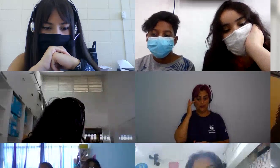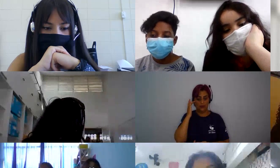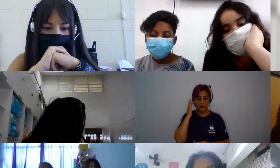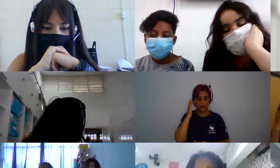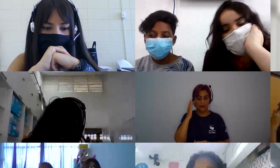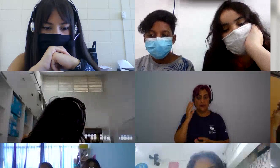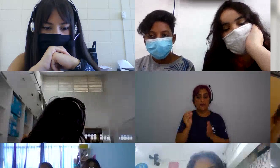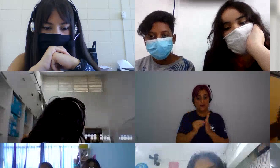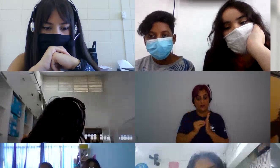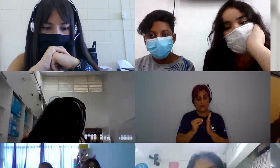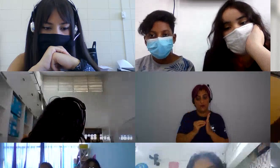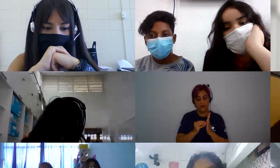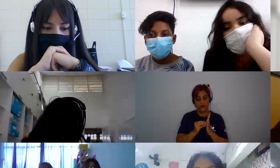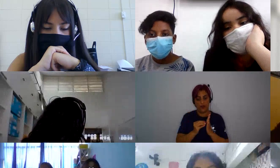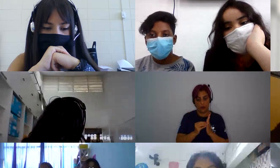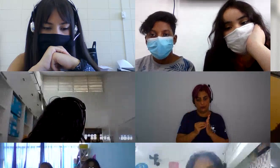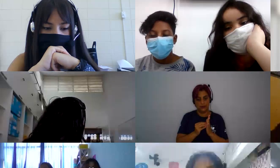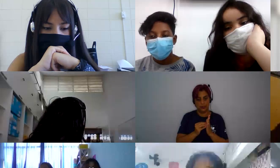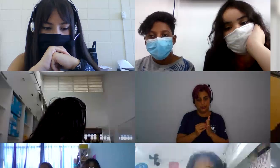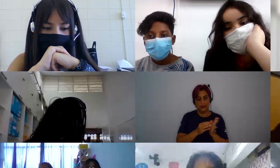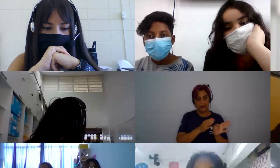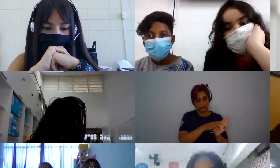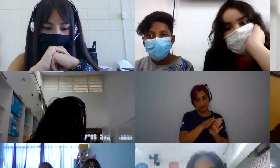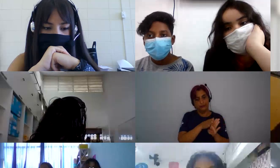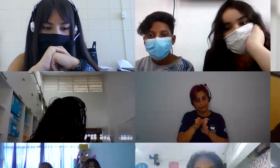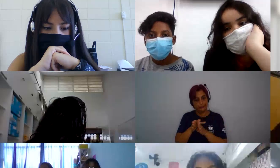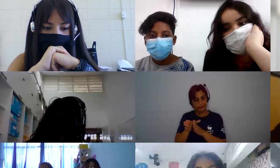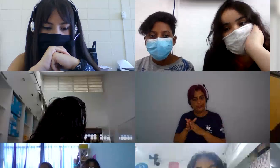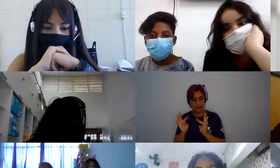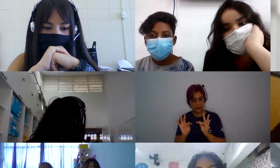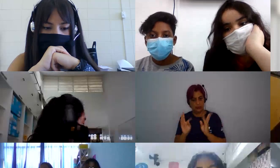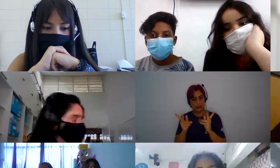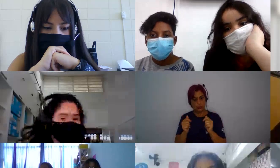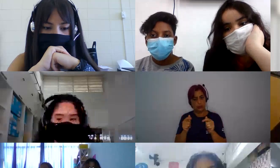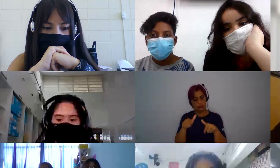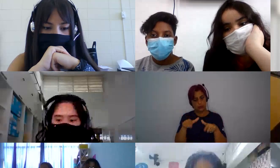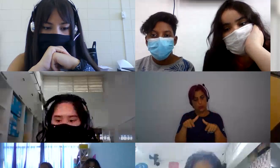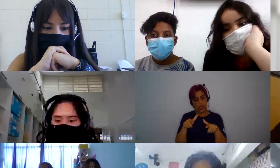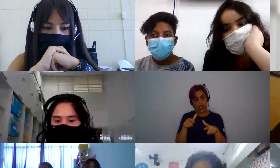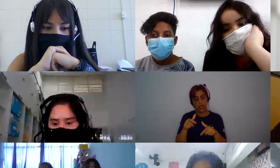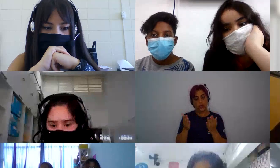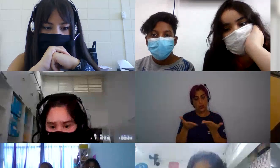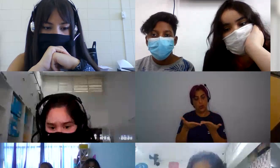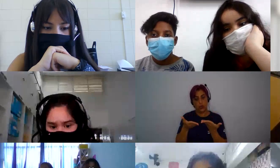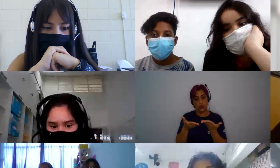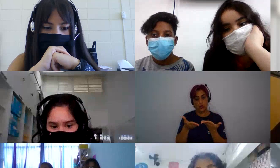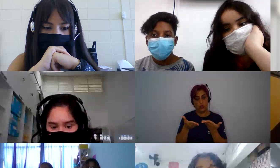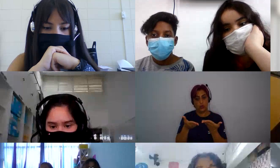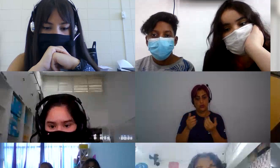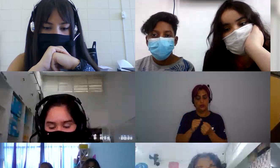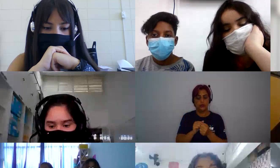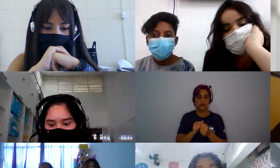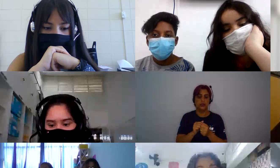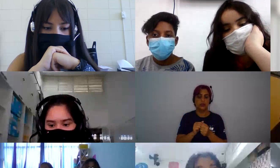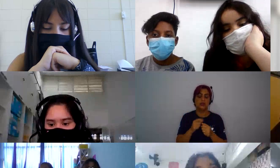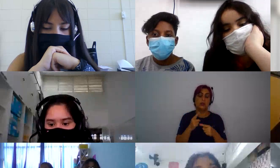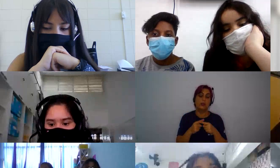orientação sexual em todos os lugares, ainda hoje. Desde as casas até a escola,